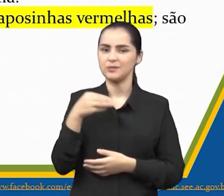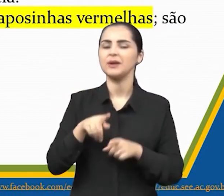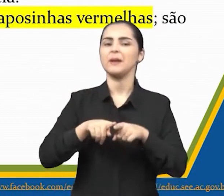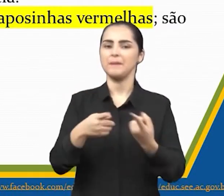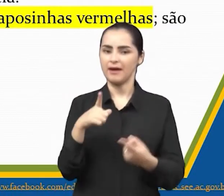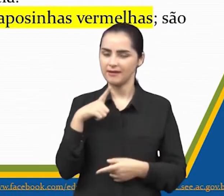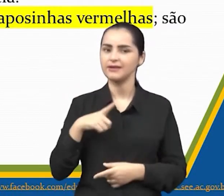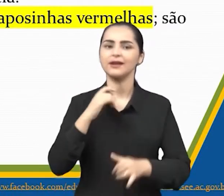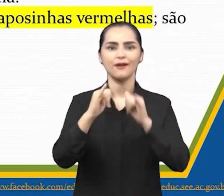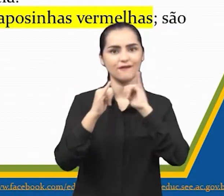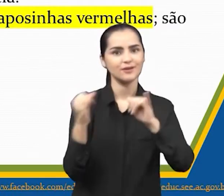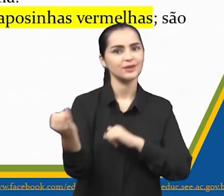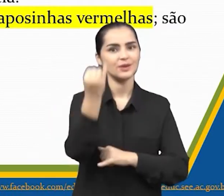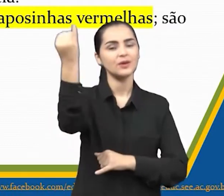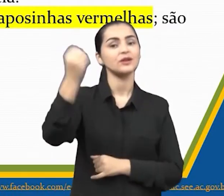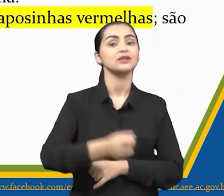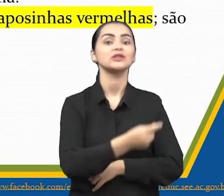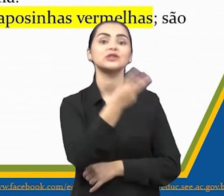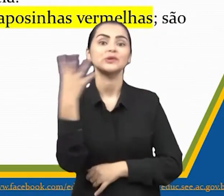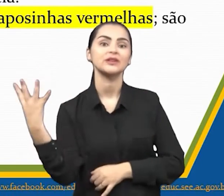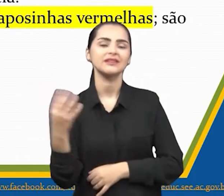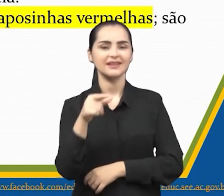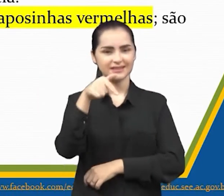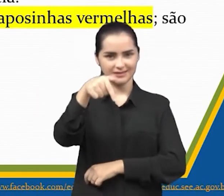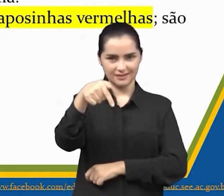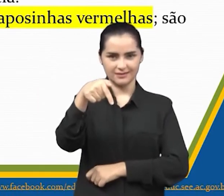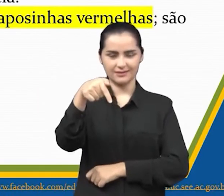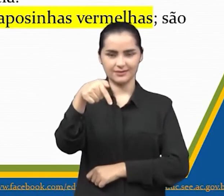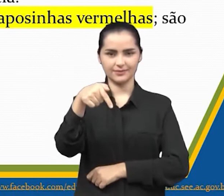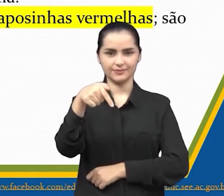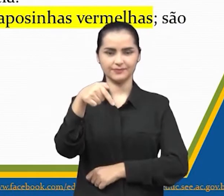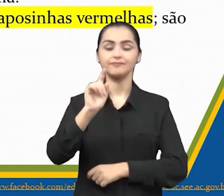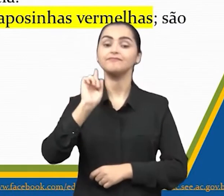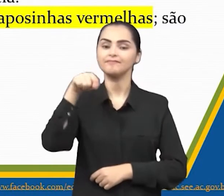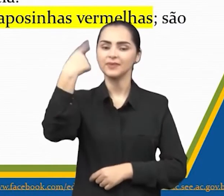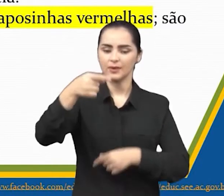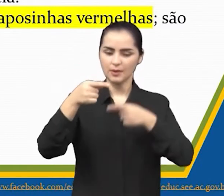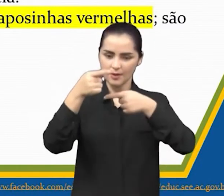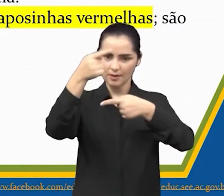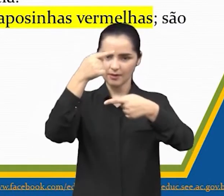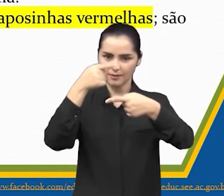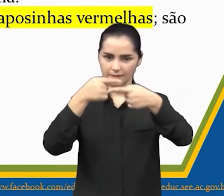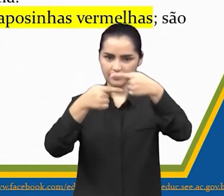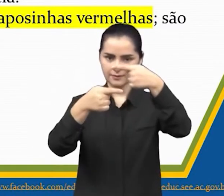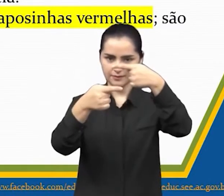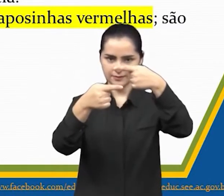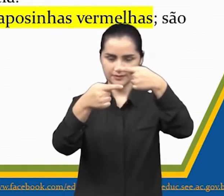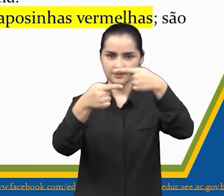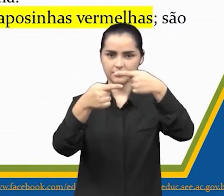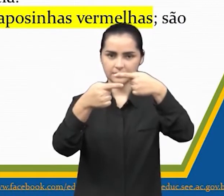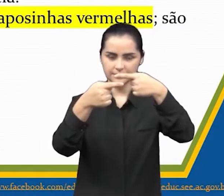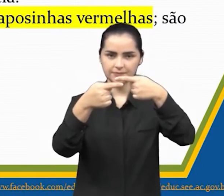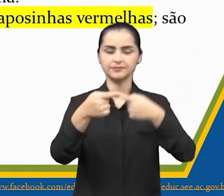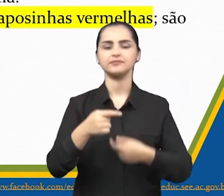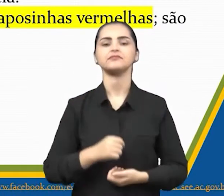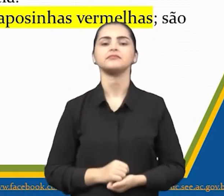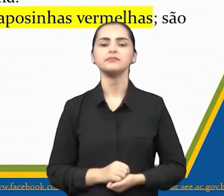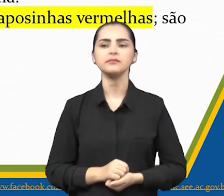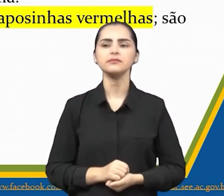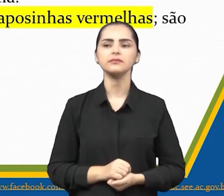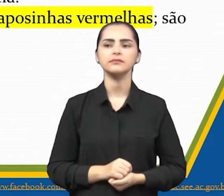informação importante, a quantidade, 7. E no próxima linha lá, na primeira linha do terceiro parágrafo, ó,